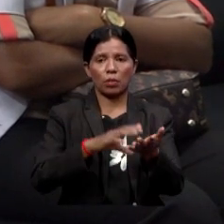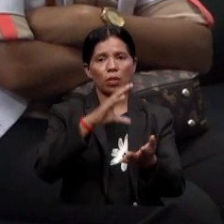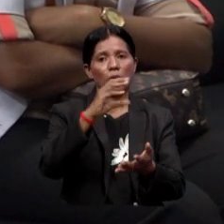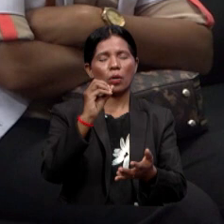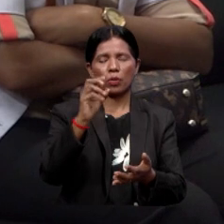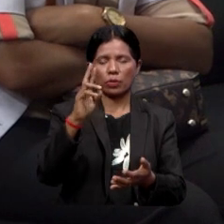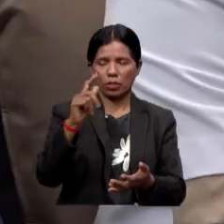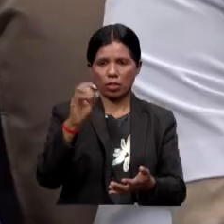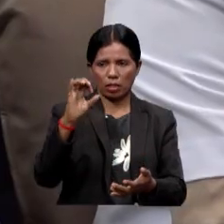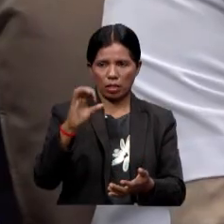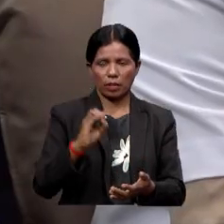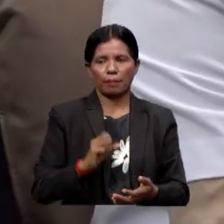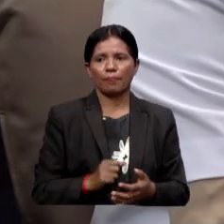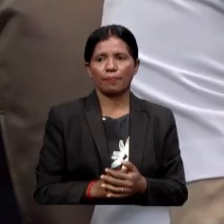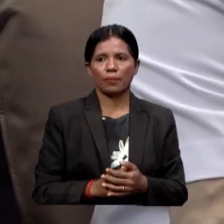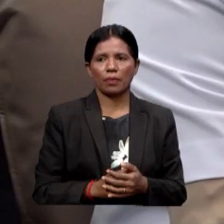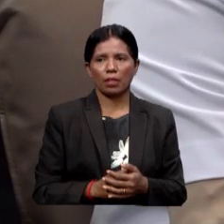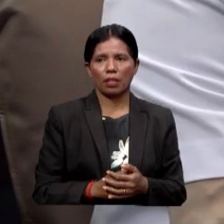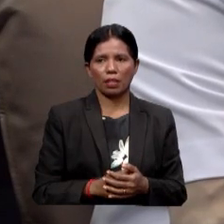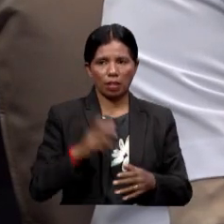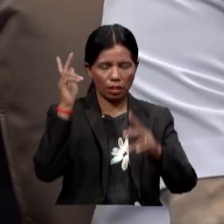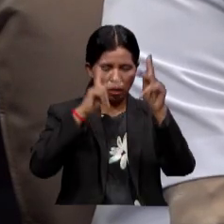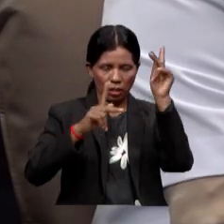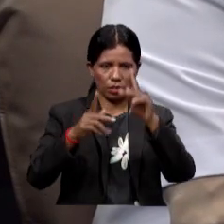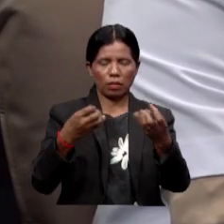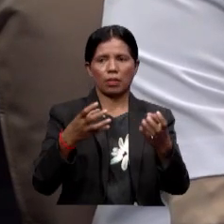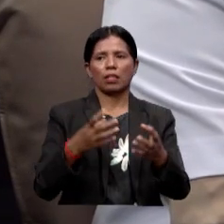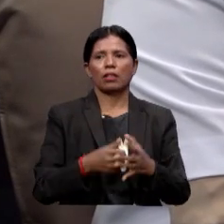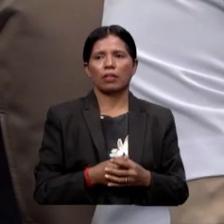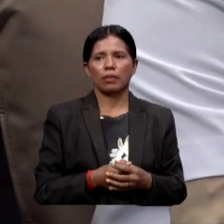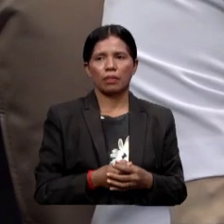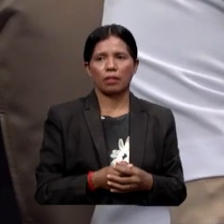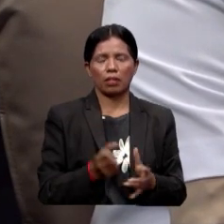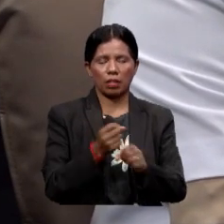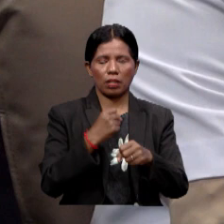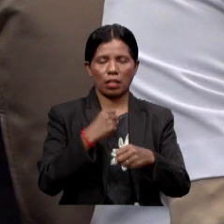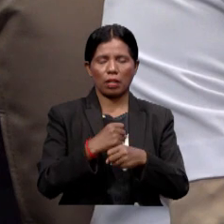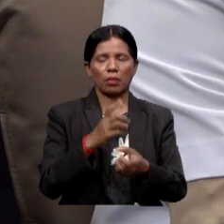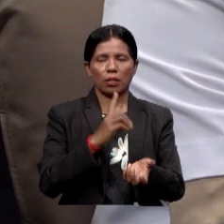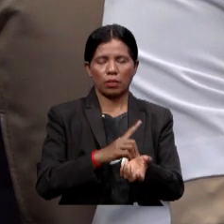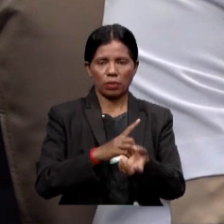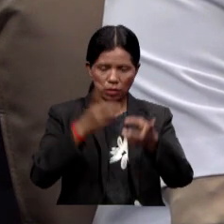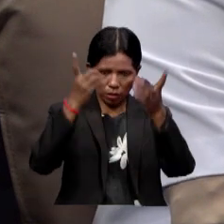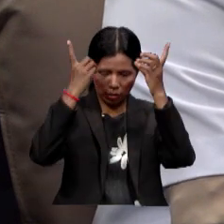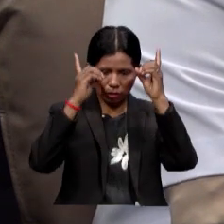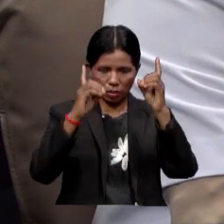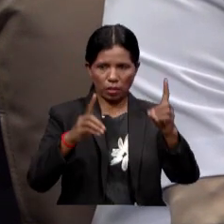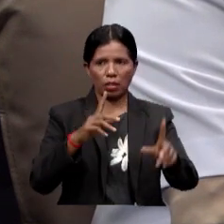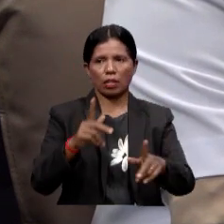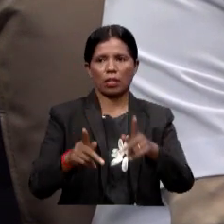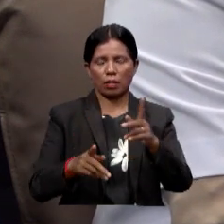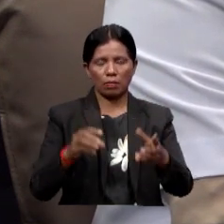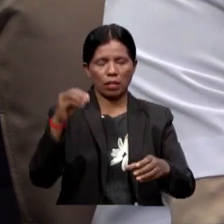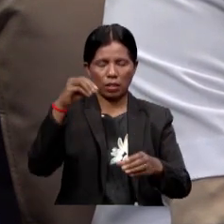evitar infecção. Causa barak teves, né? Vema que halo ami médico sira decide paciente precisa tal